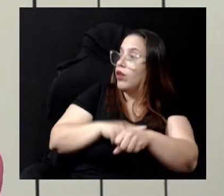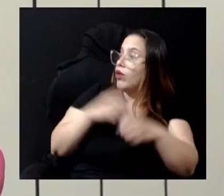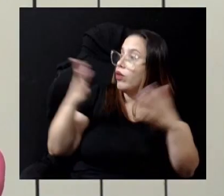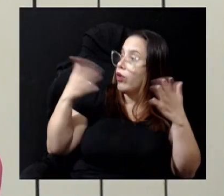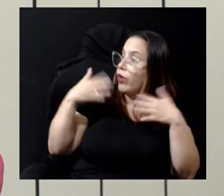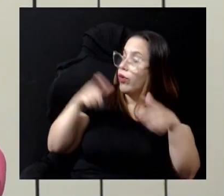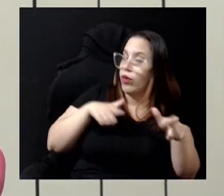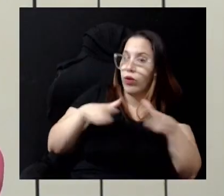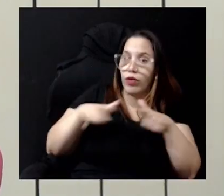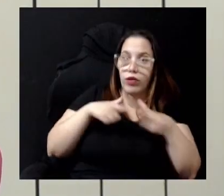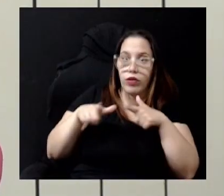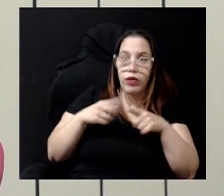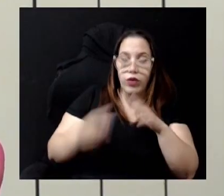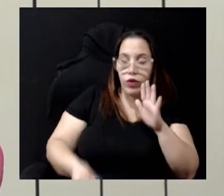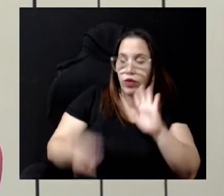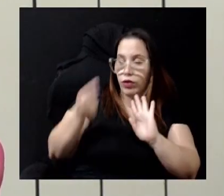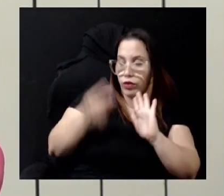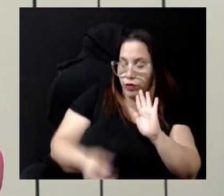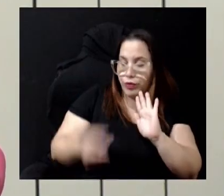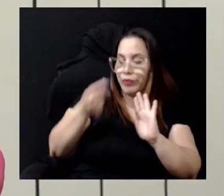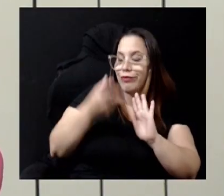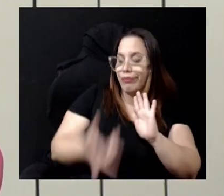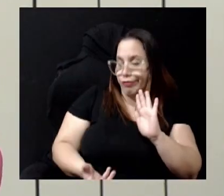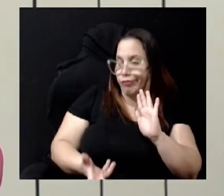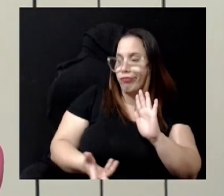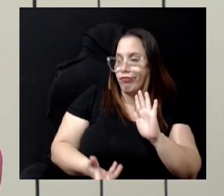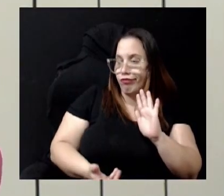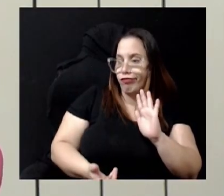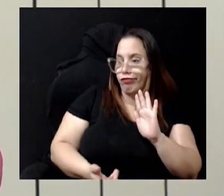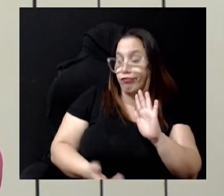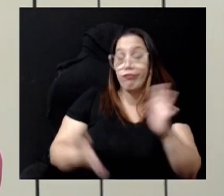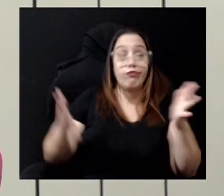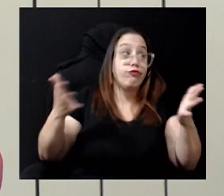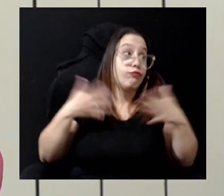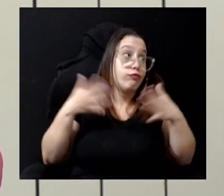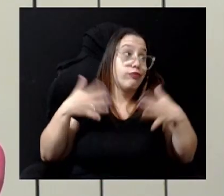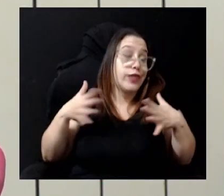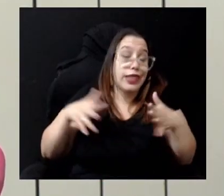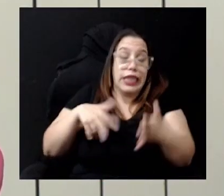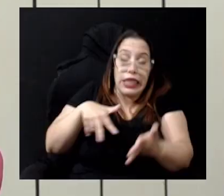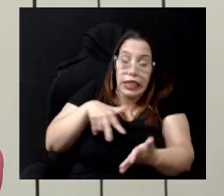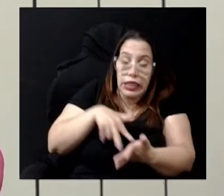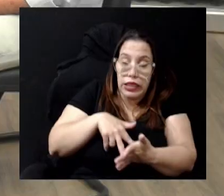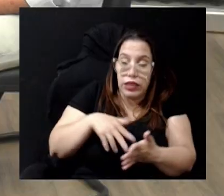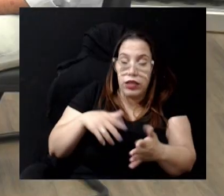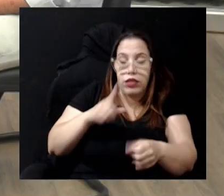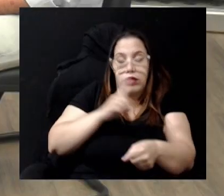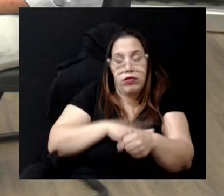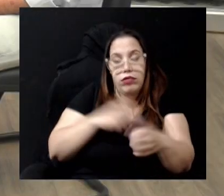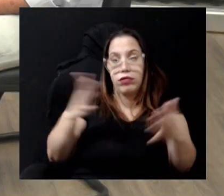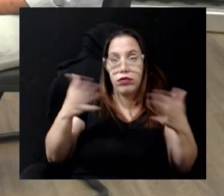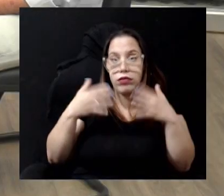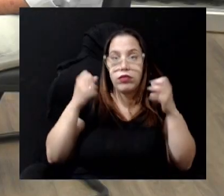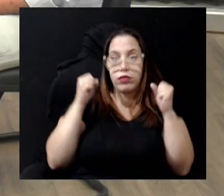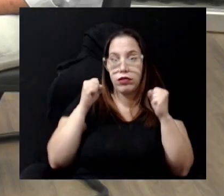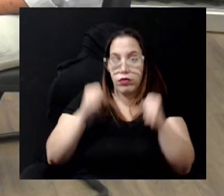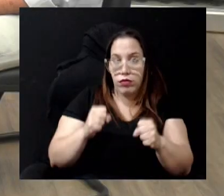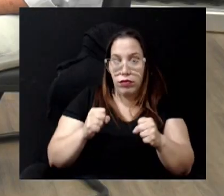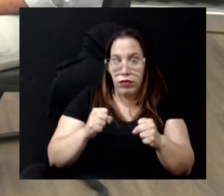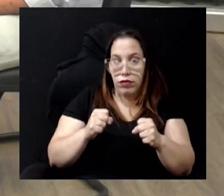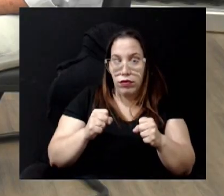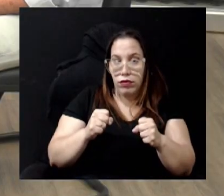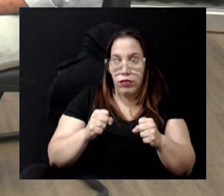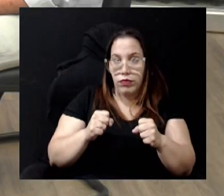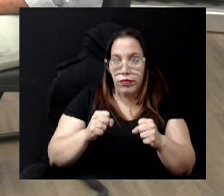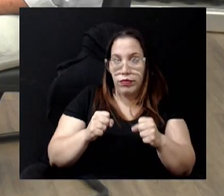a economia, mexe com a disposição das pessoas, né? O horário de verão é a possibilidade aí que as pessoas têm de fazer